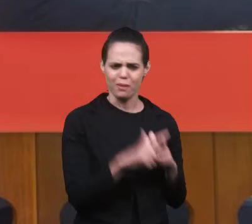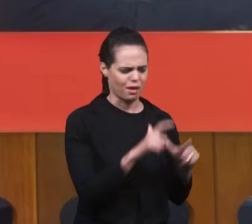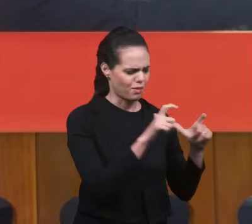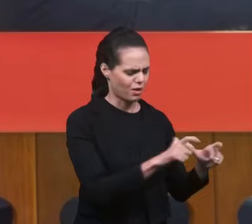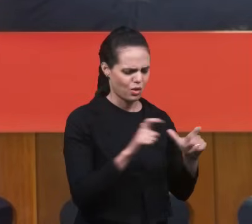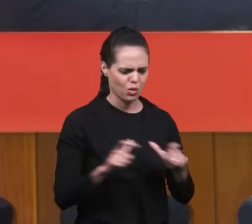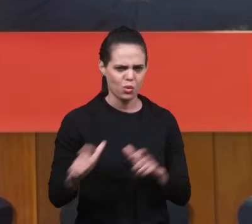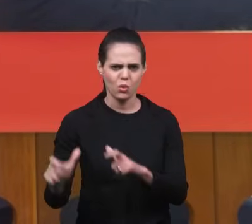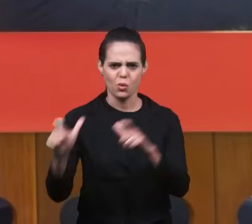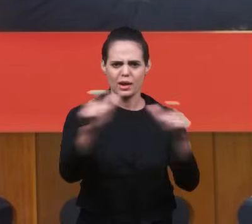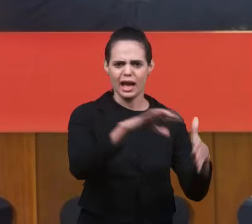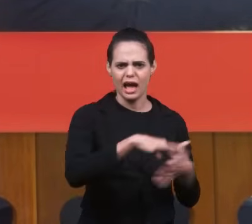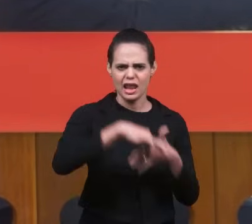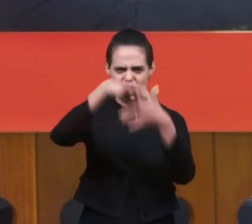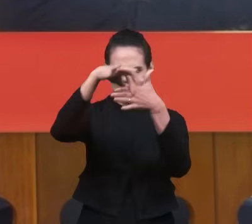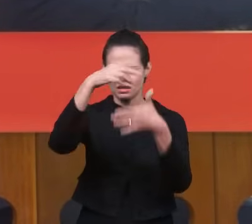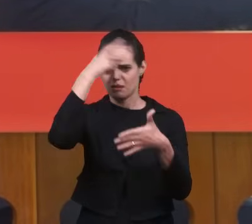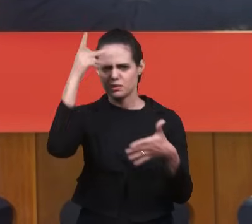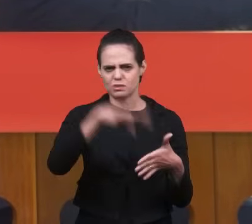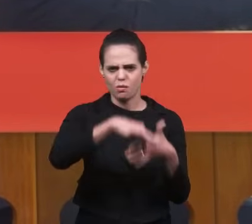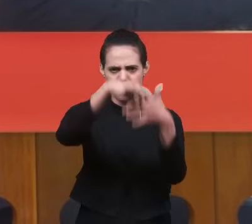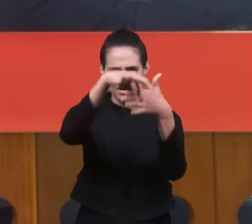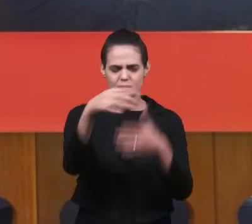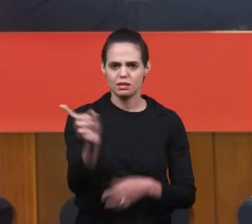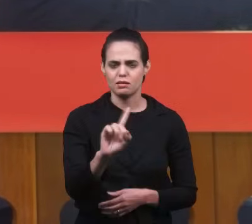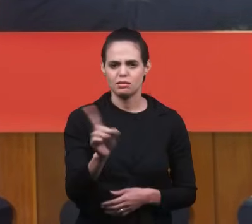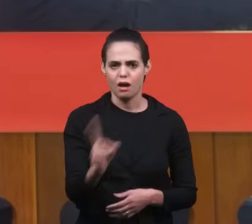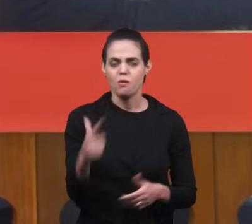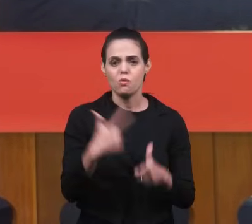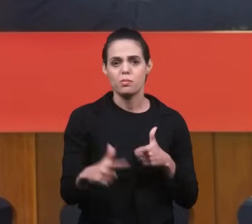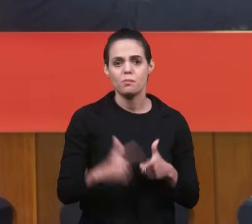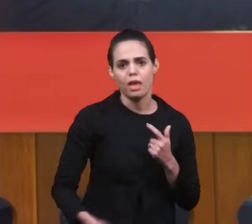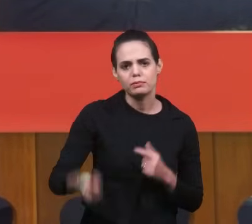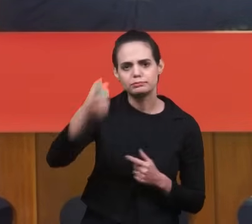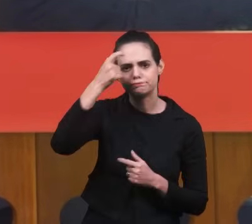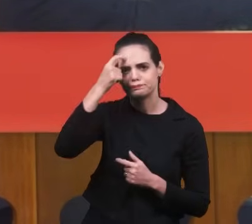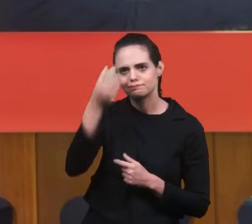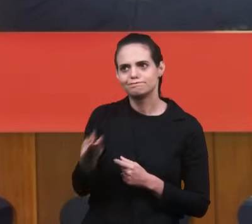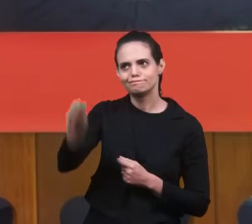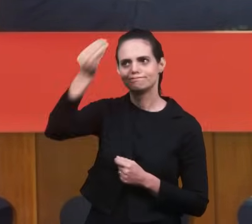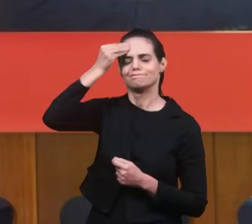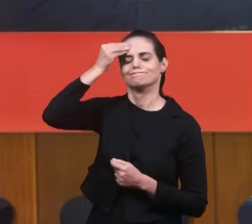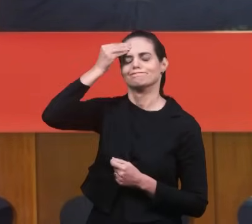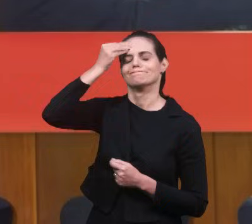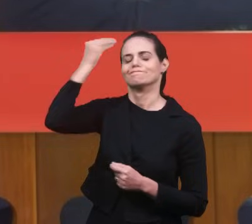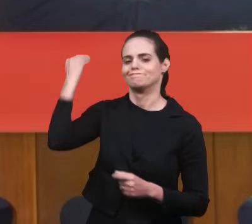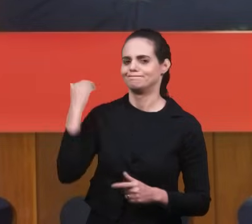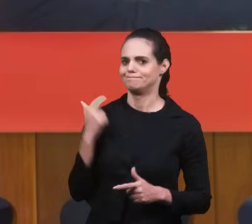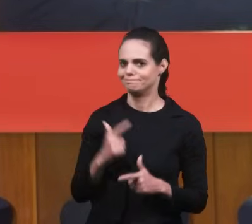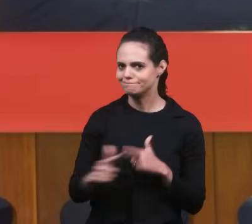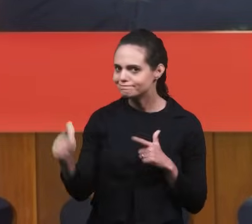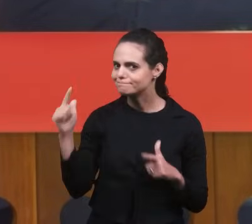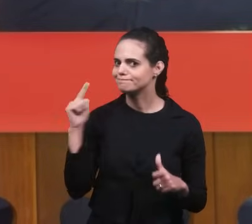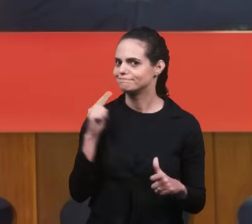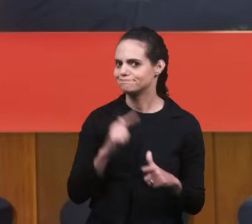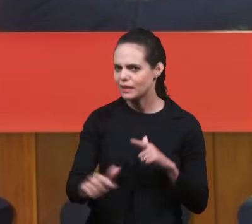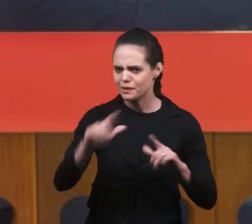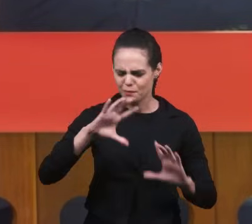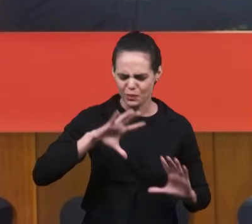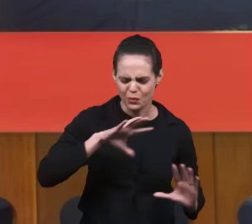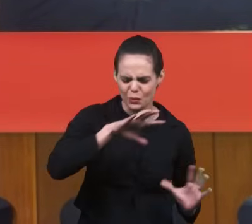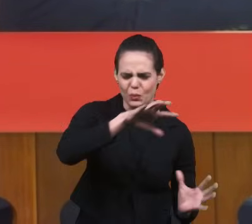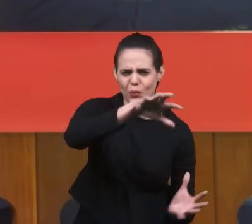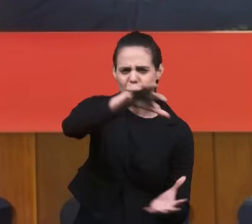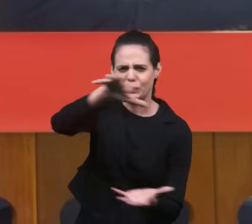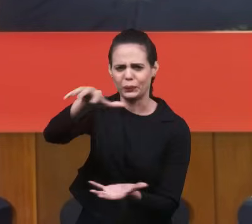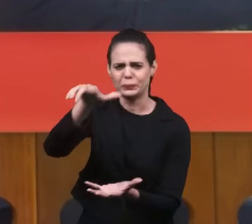líderes somente, estão nas mentes. Então, o mundo está corrompido, mas esse não é o